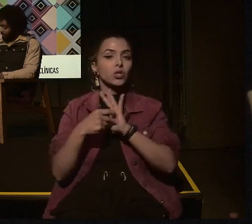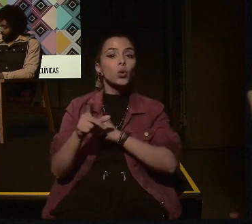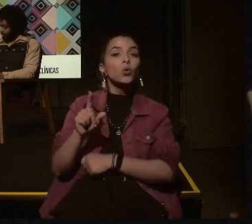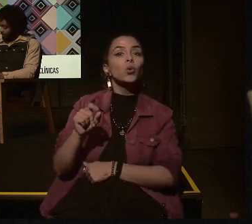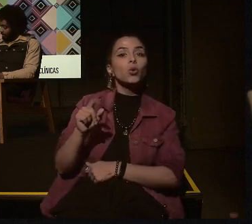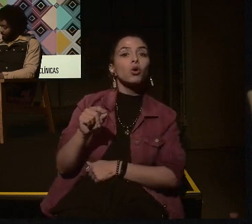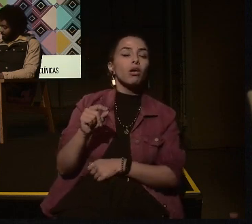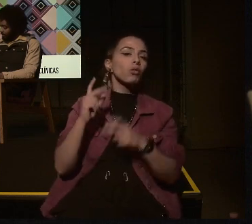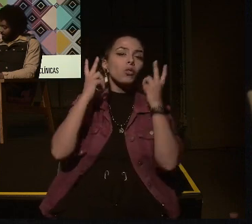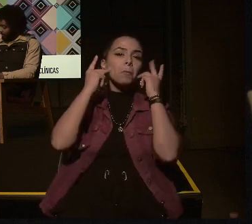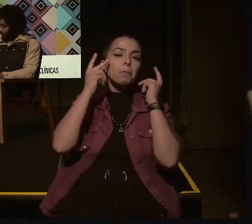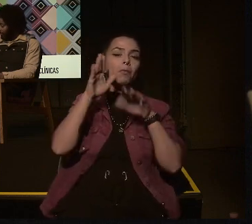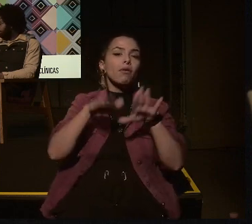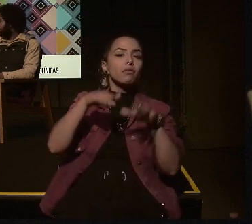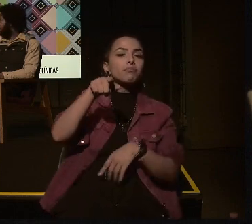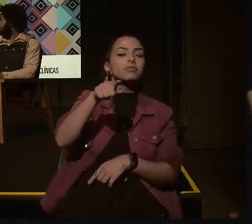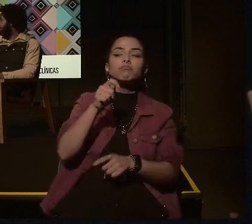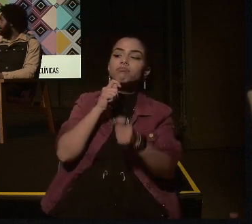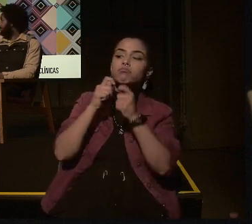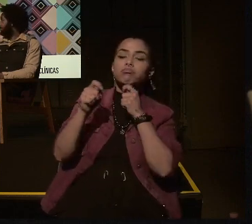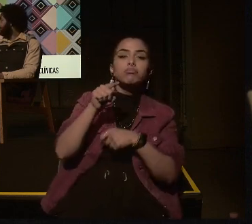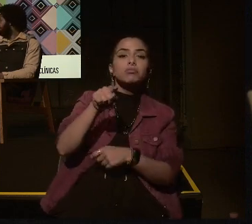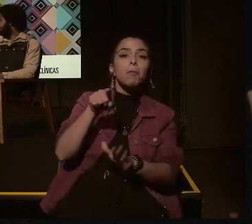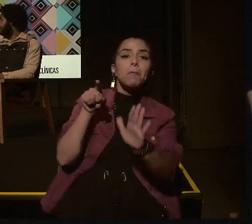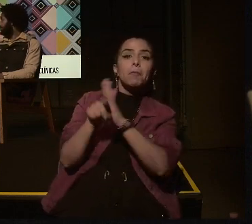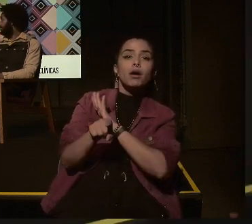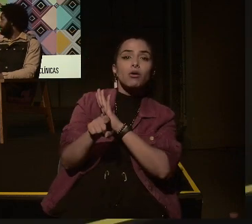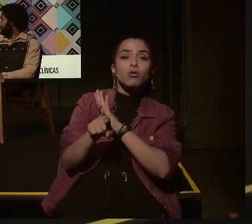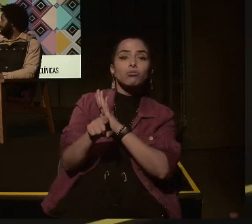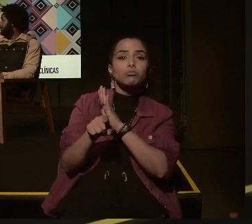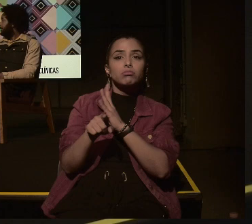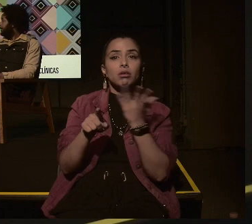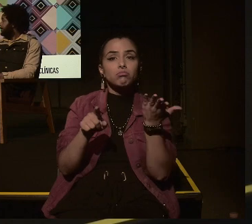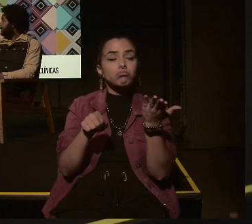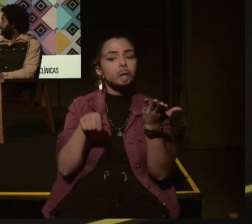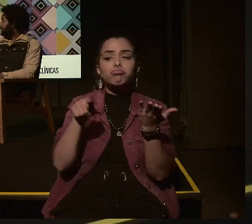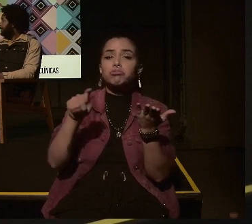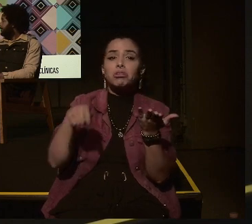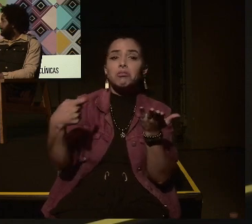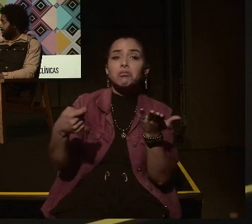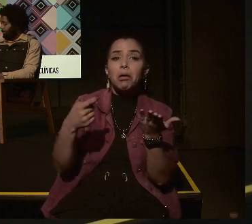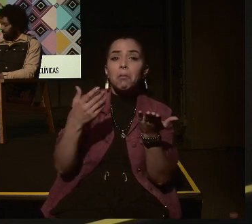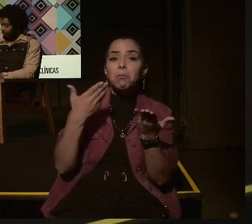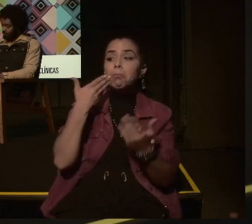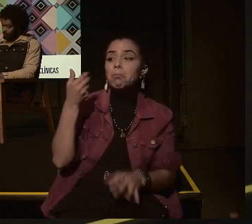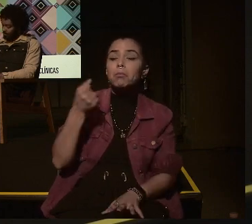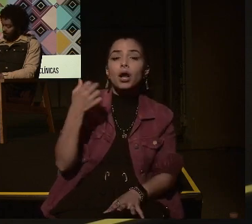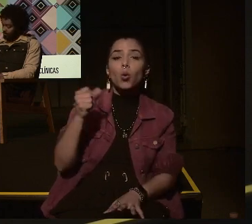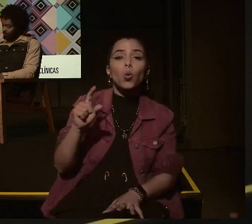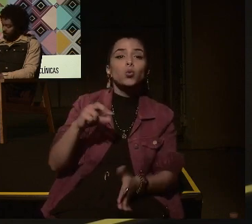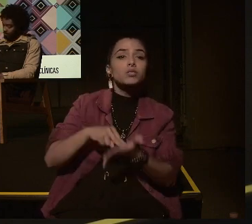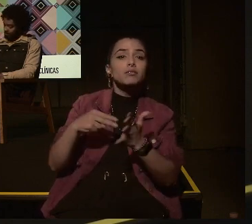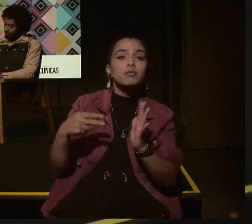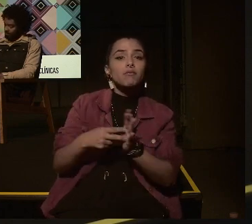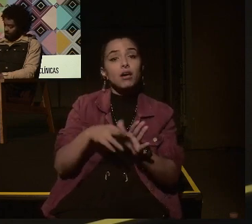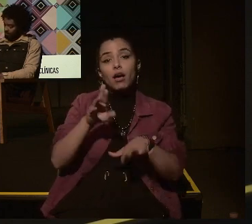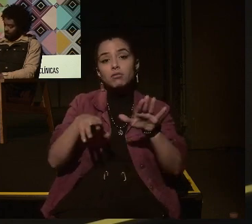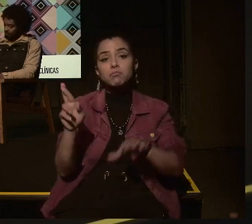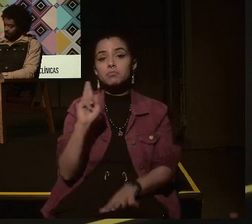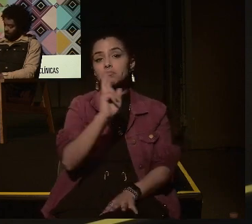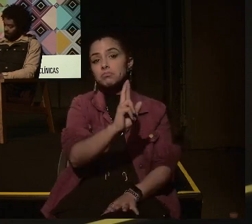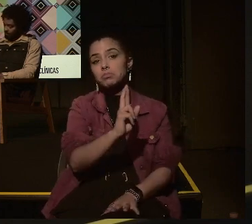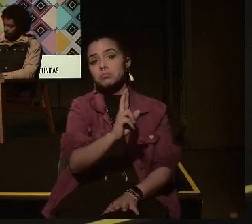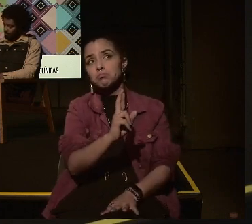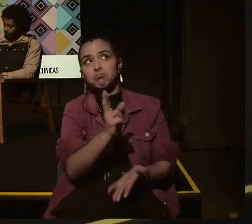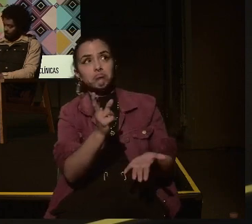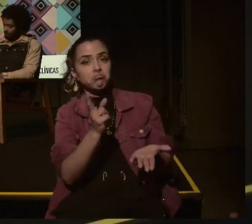quando você vai entrevistar pessoas brancas, você fala, o que é ser branco? A resposta é essa. A resposta é ser normal. Por vezes, você escuta isso.